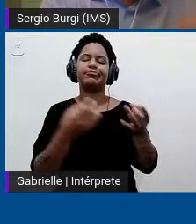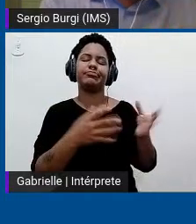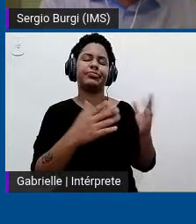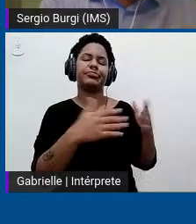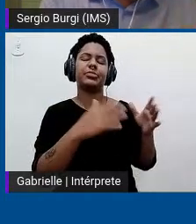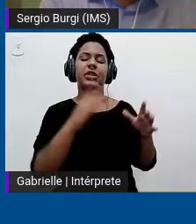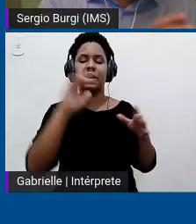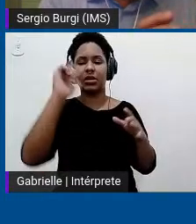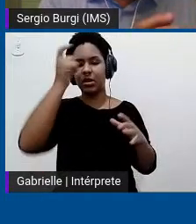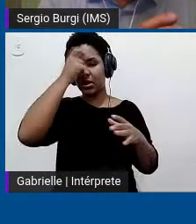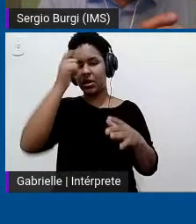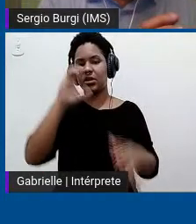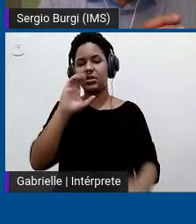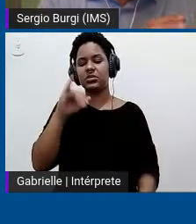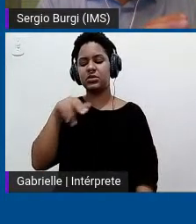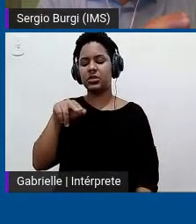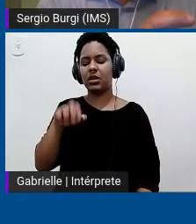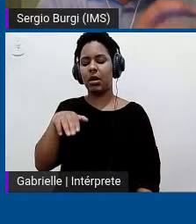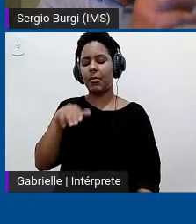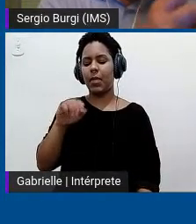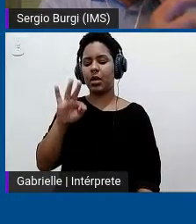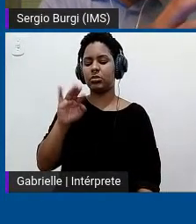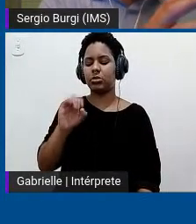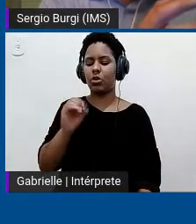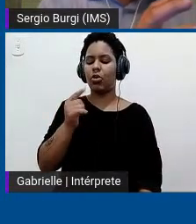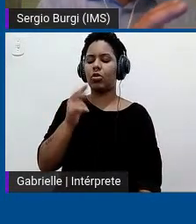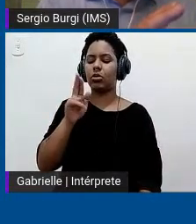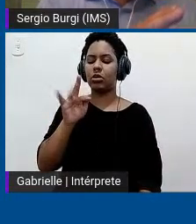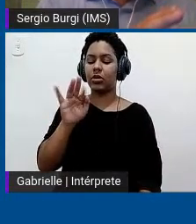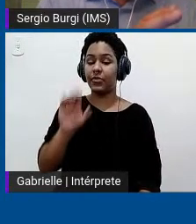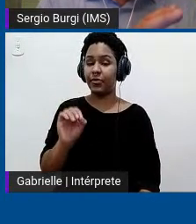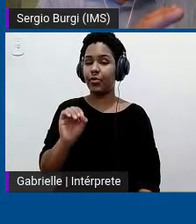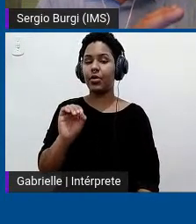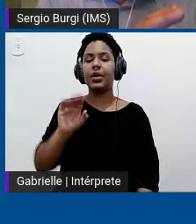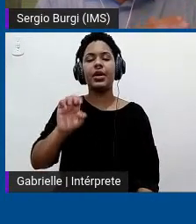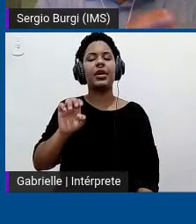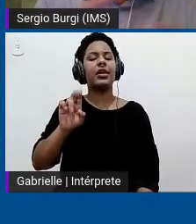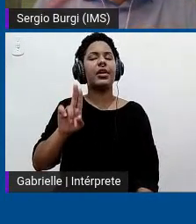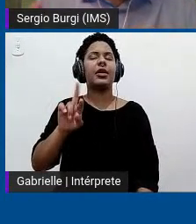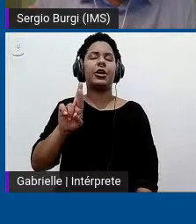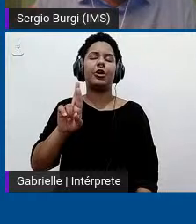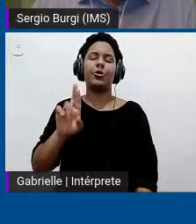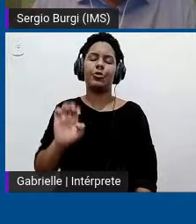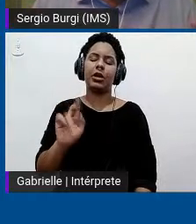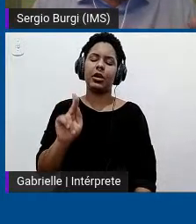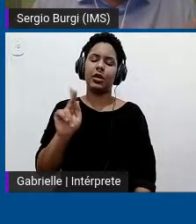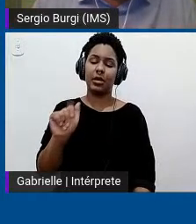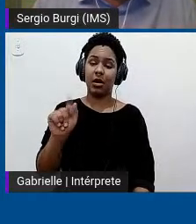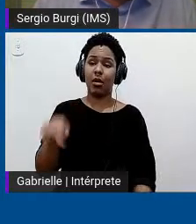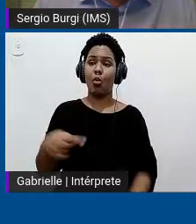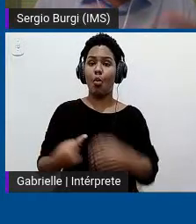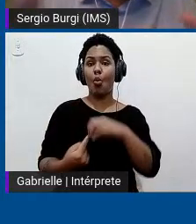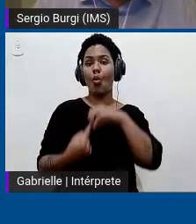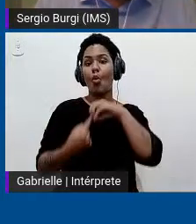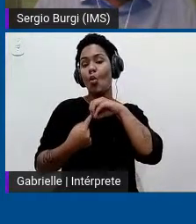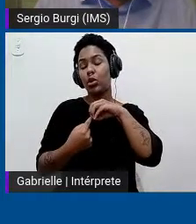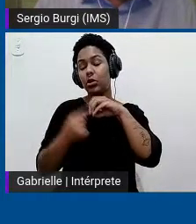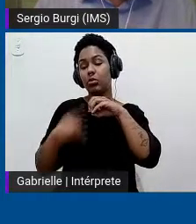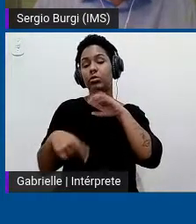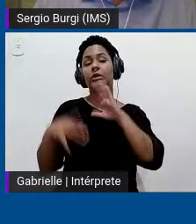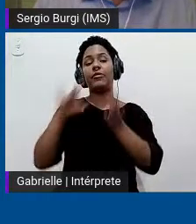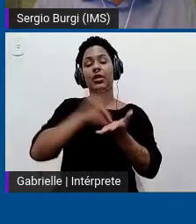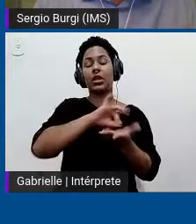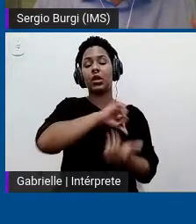do cinematógrafo Eureka, o único cinematógrafo, né, para, na verdade, uma